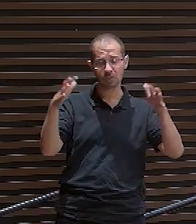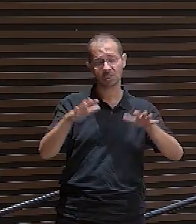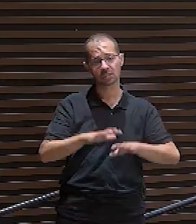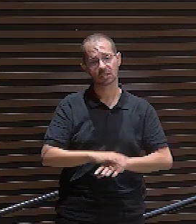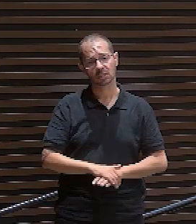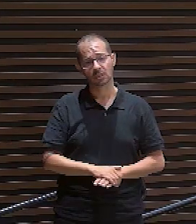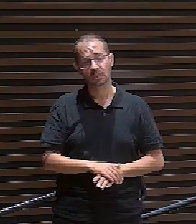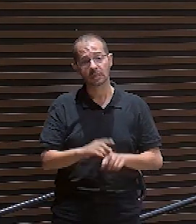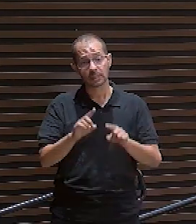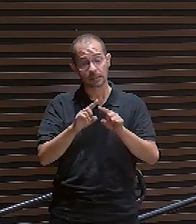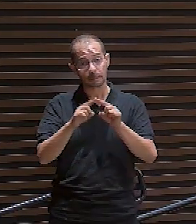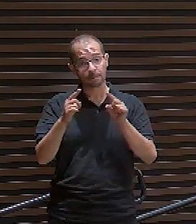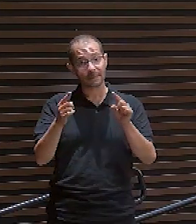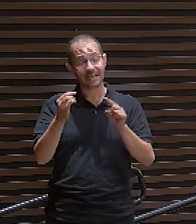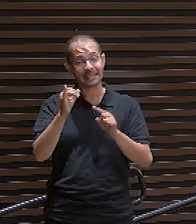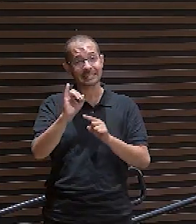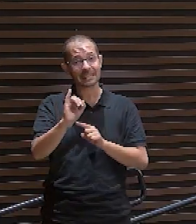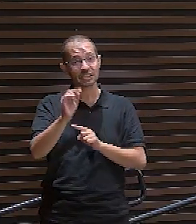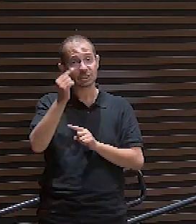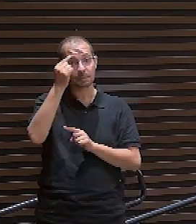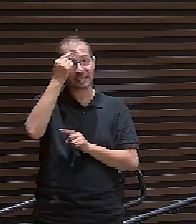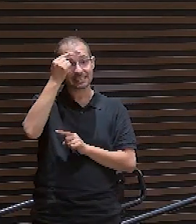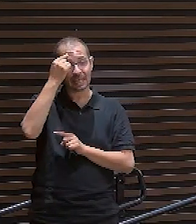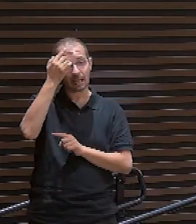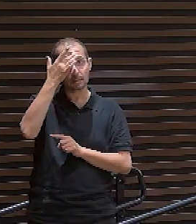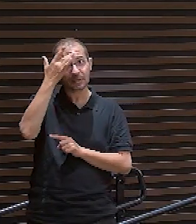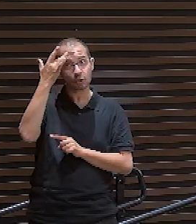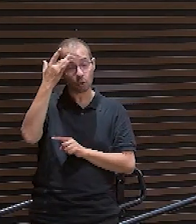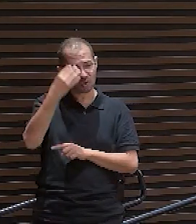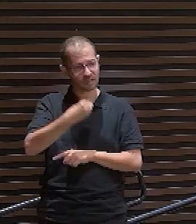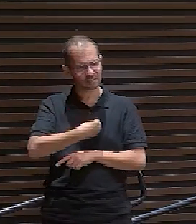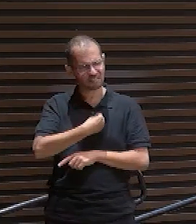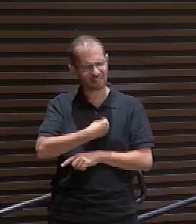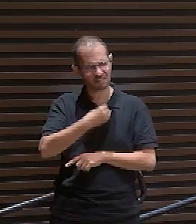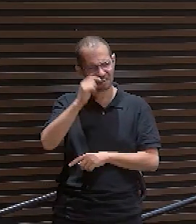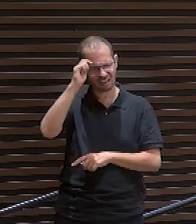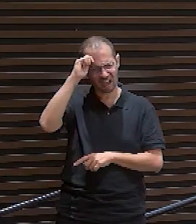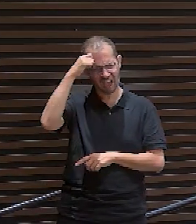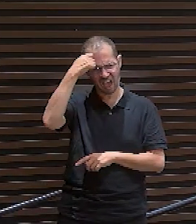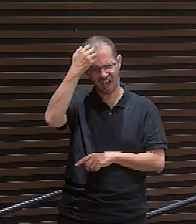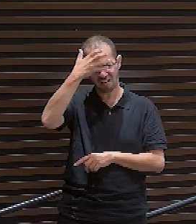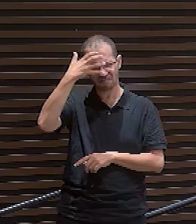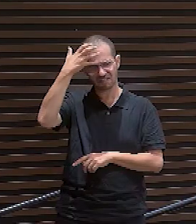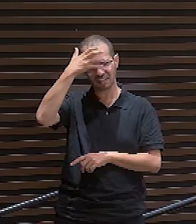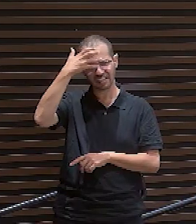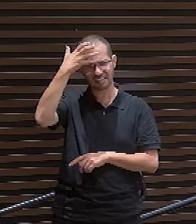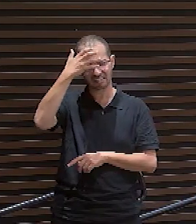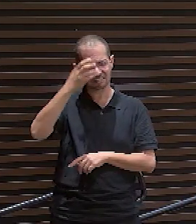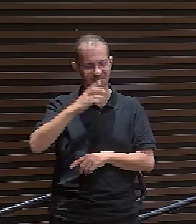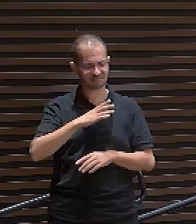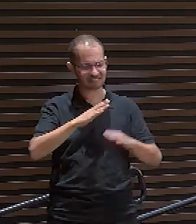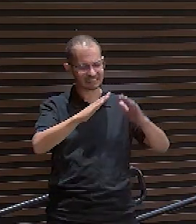Mas se nós formos lá para os irmãozinhos da África, debaixo de uma palhoça,